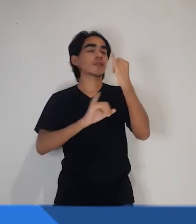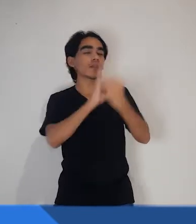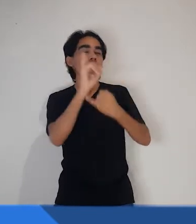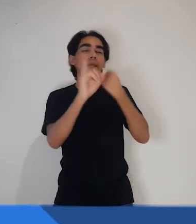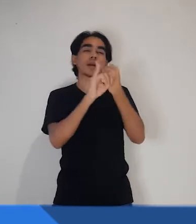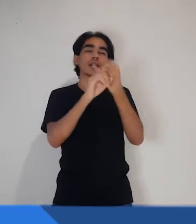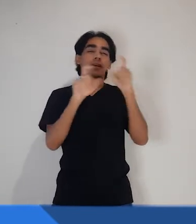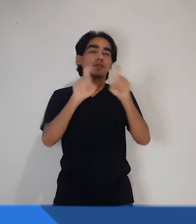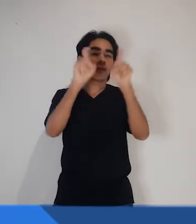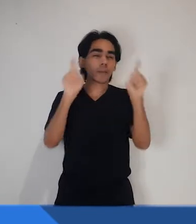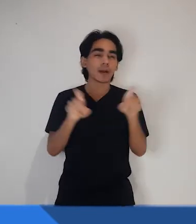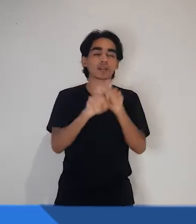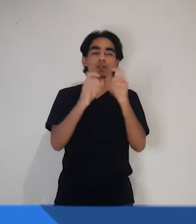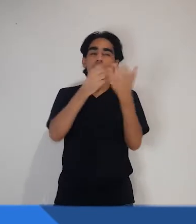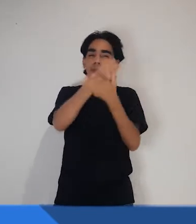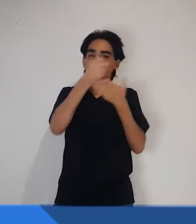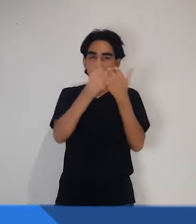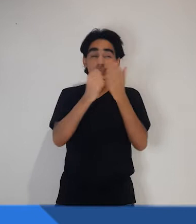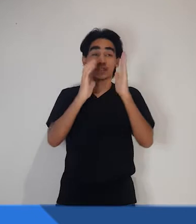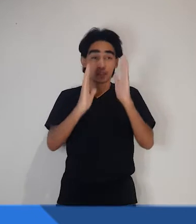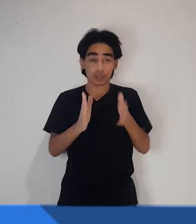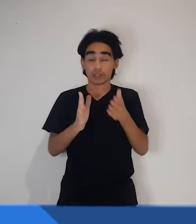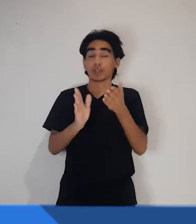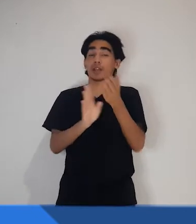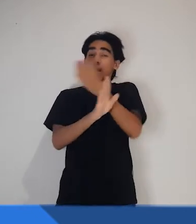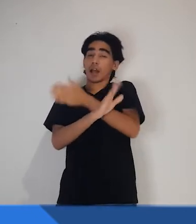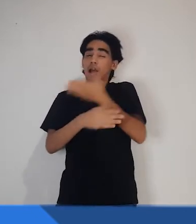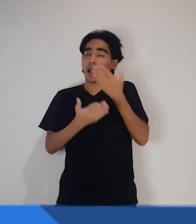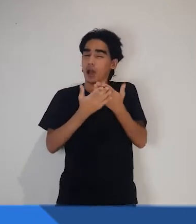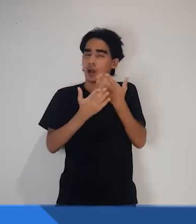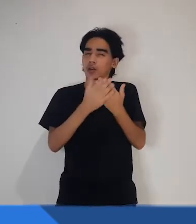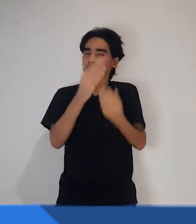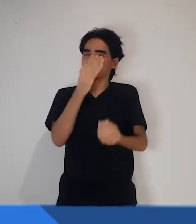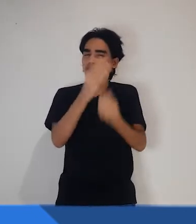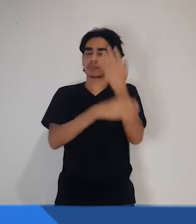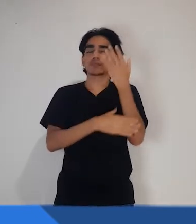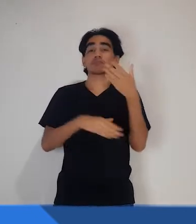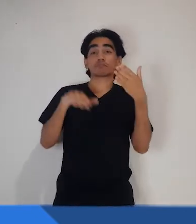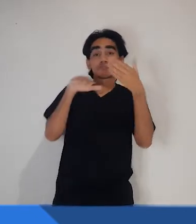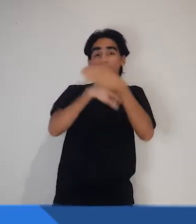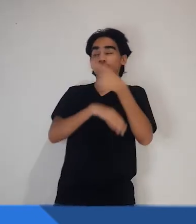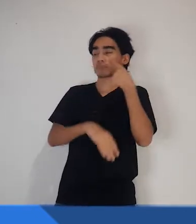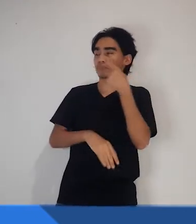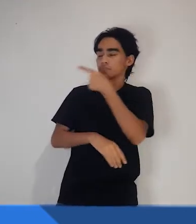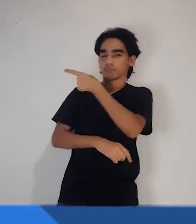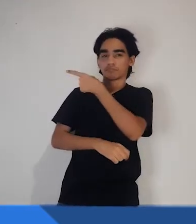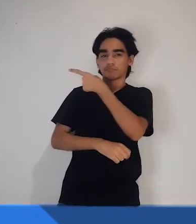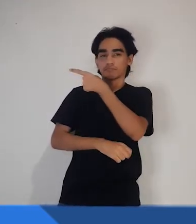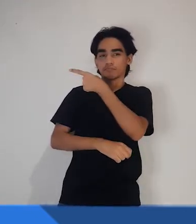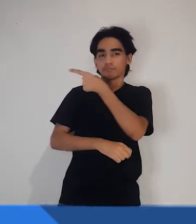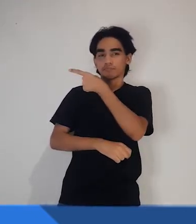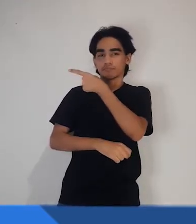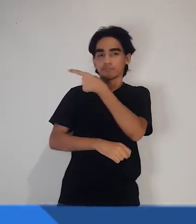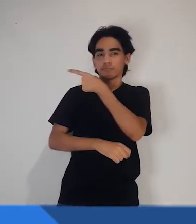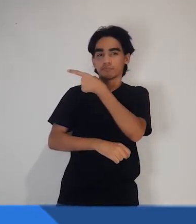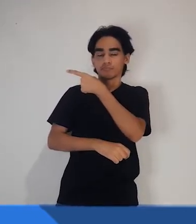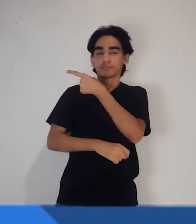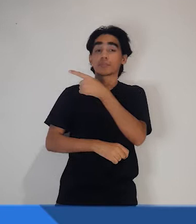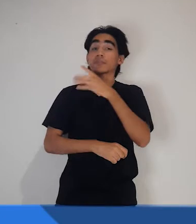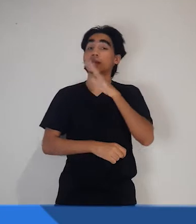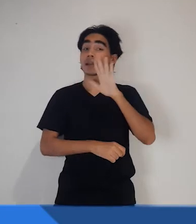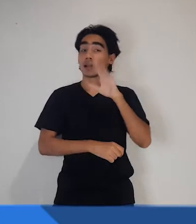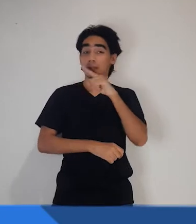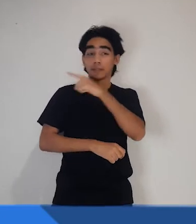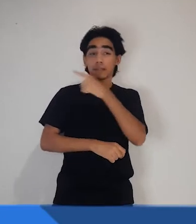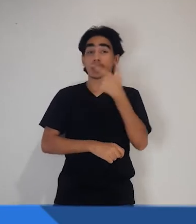questionário qualquer, né? A gente criou na aula passada. Então a gente acessa o questionário. O que a gente pode ver aqui? Que ainda